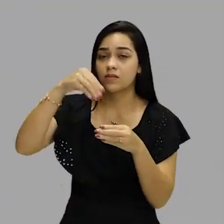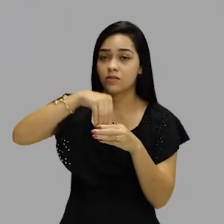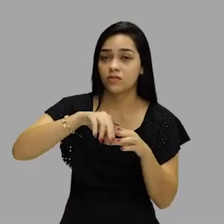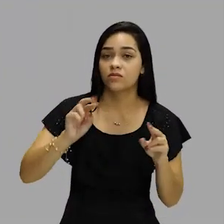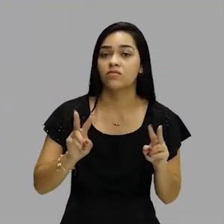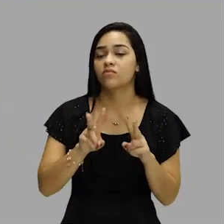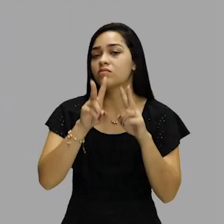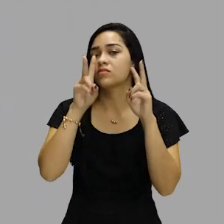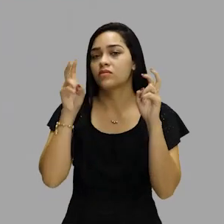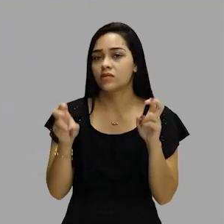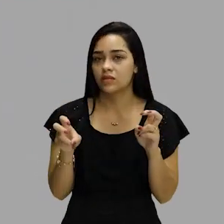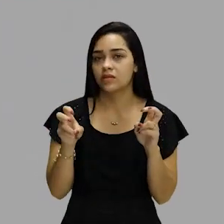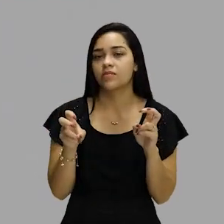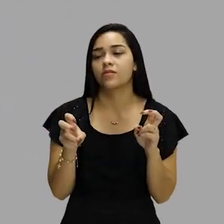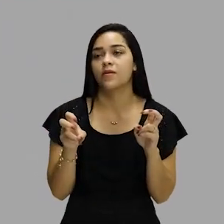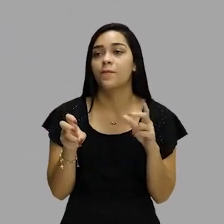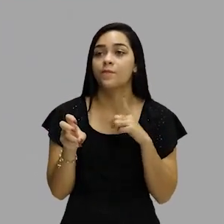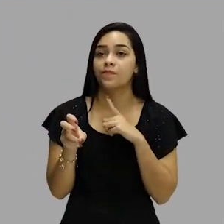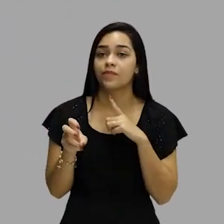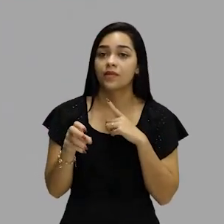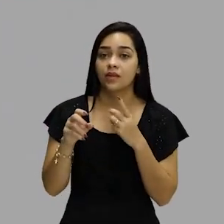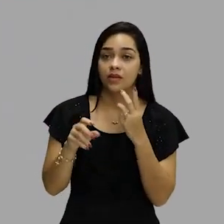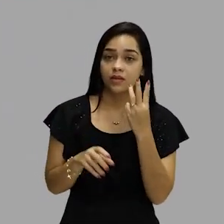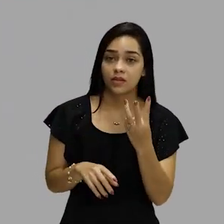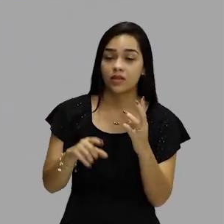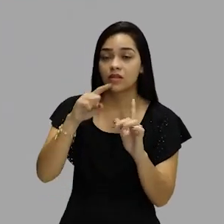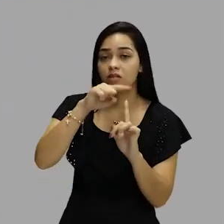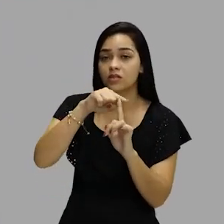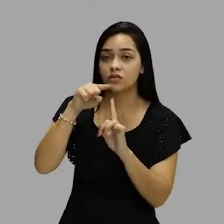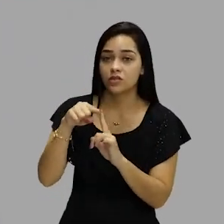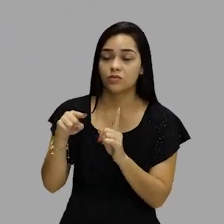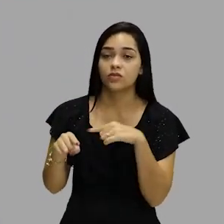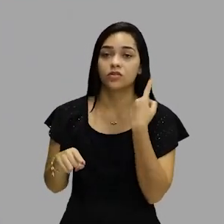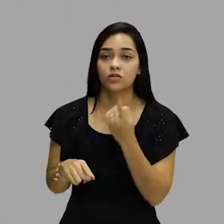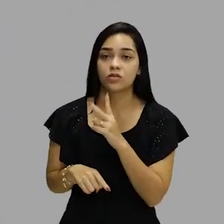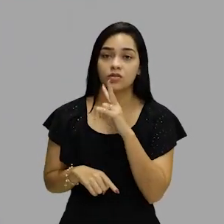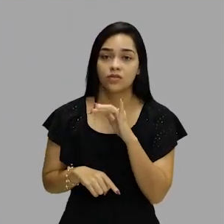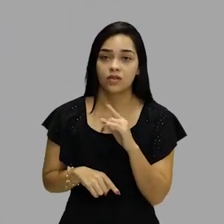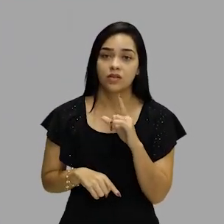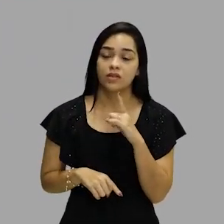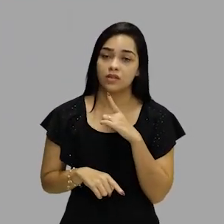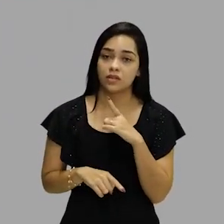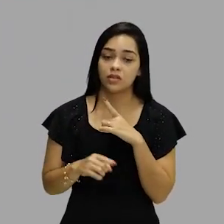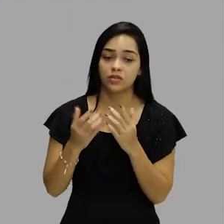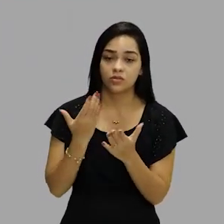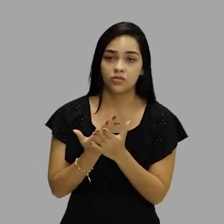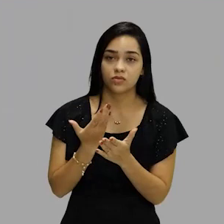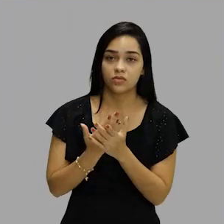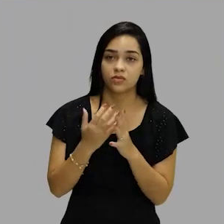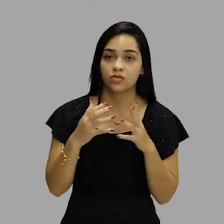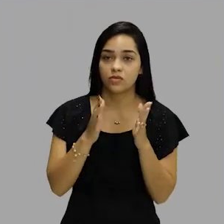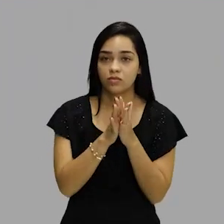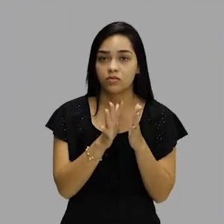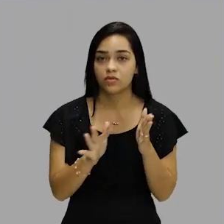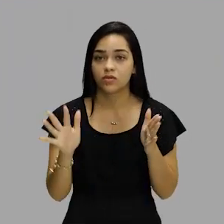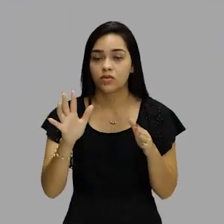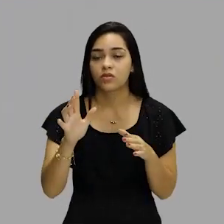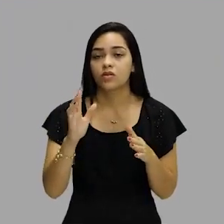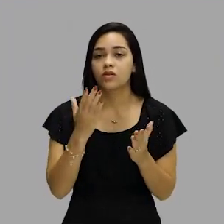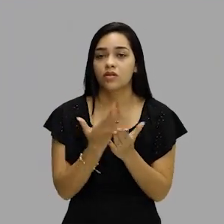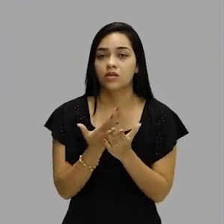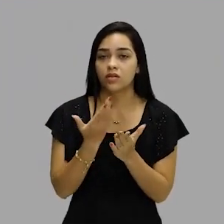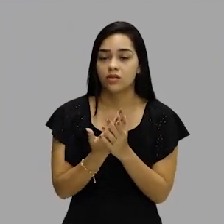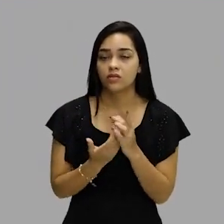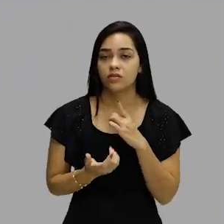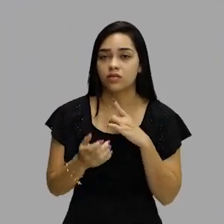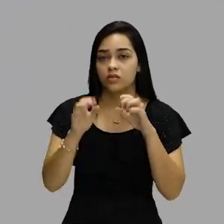de tecido muscular, tem 3 tipos de tecidos musculares que nós vamos aqui estar estudando ao longo dessas aulas a